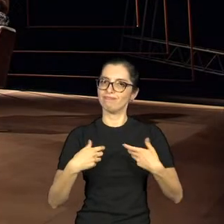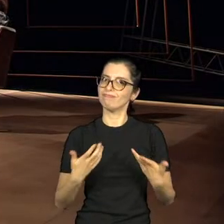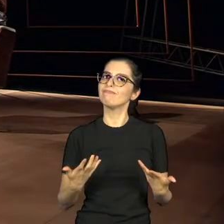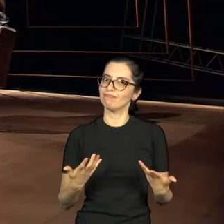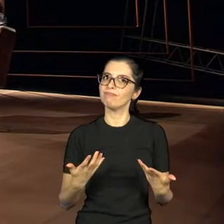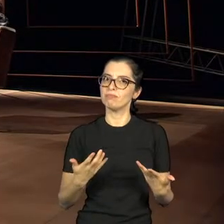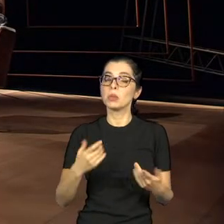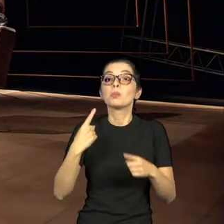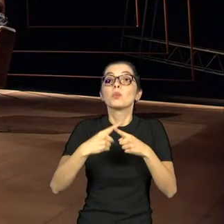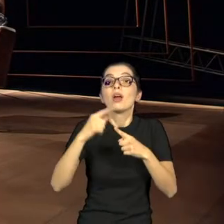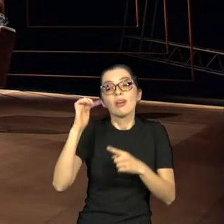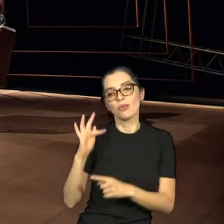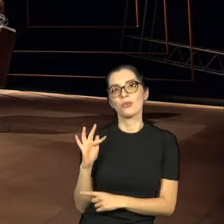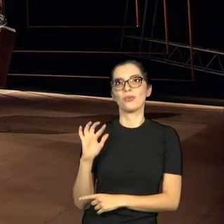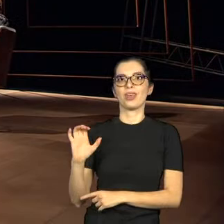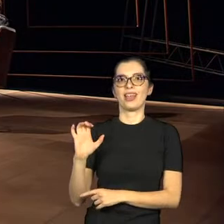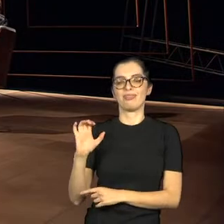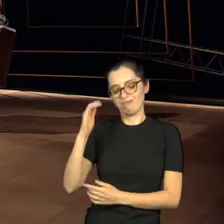Ok.